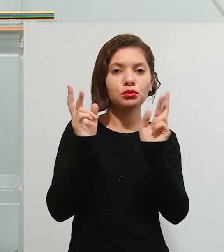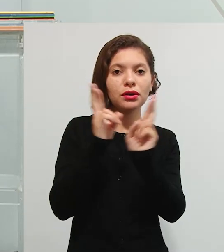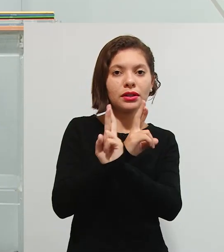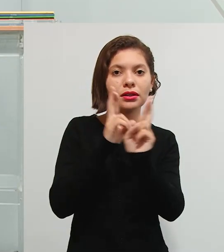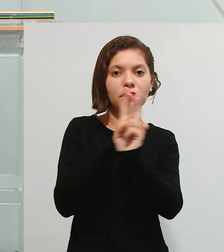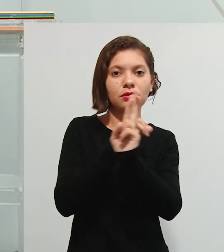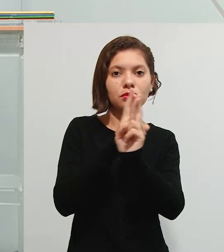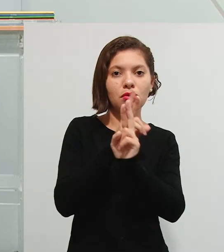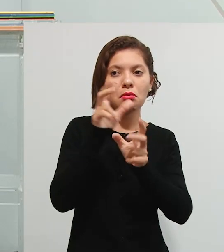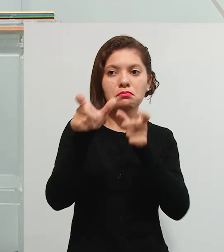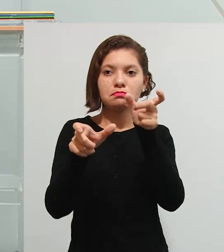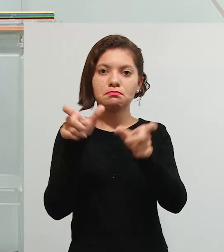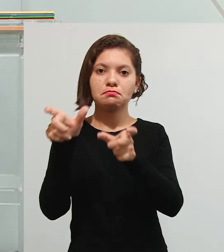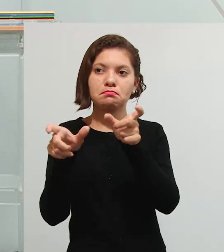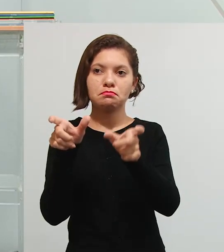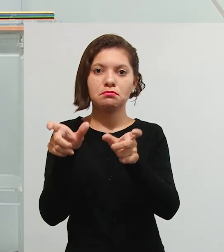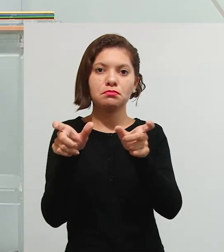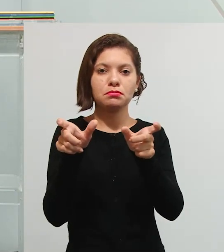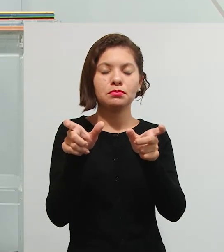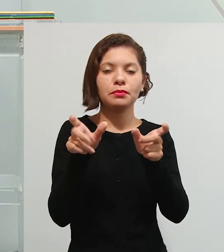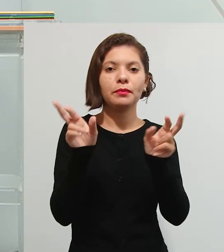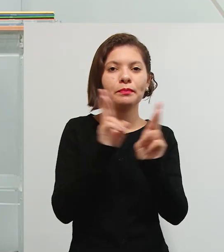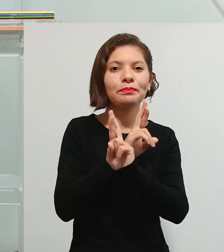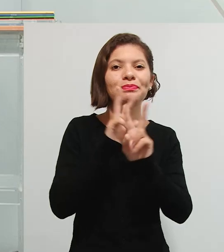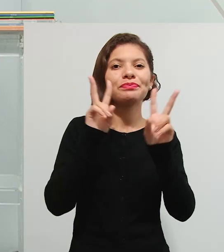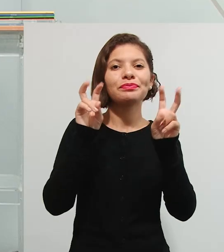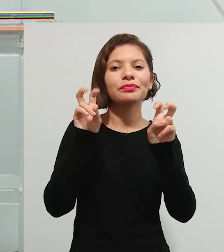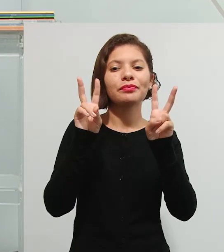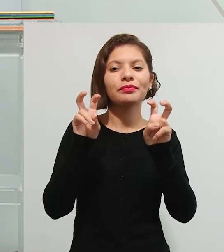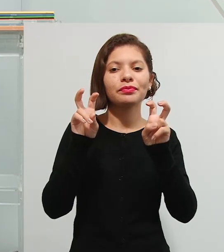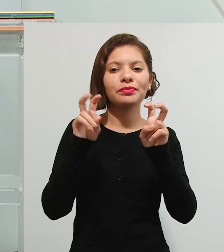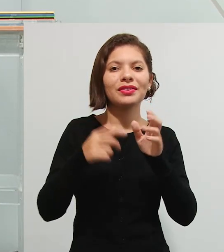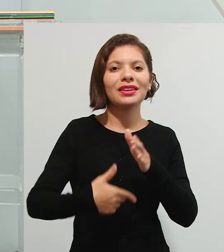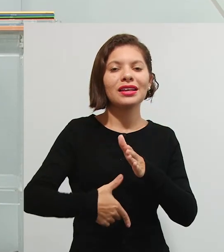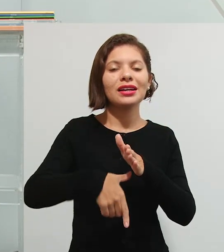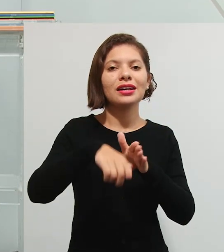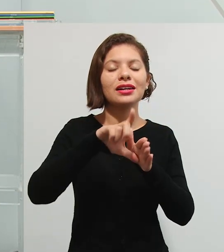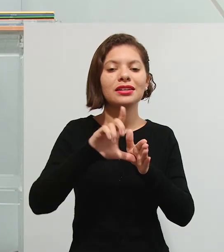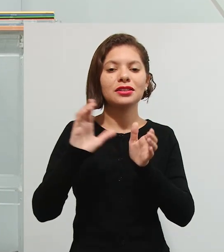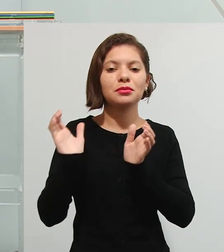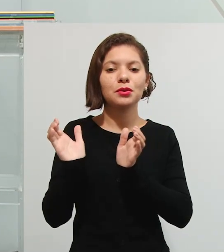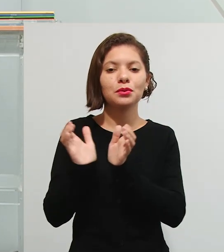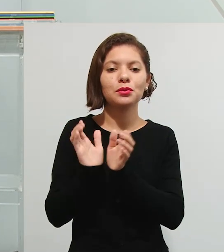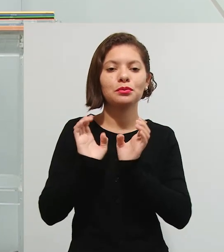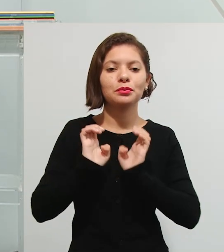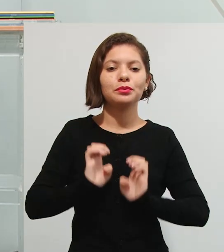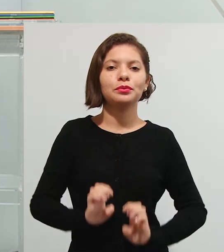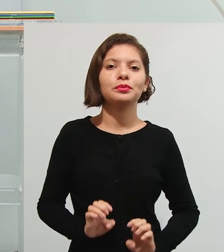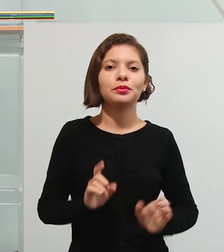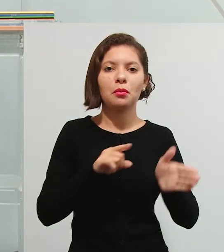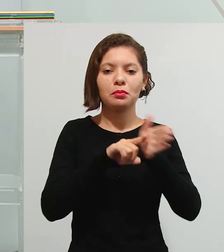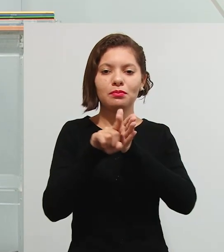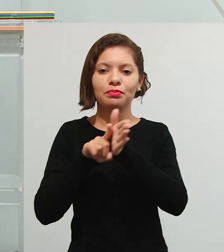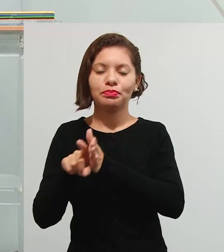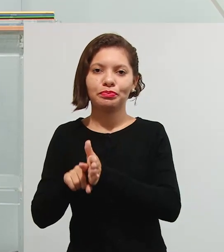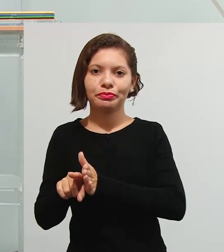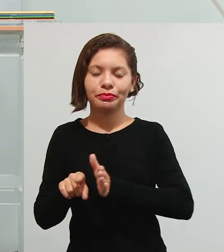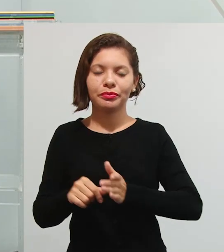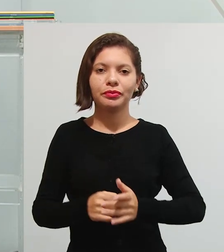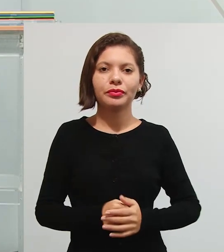e às pessoas, ele provavelmente vai passar pelo Comitê de Ética. Esse Comitê de Ética